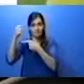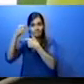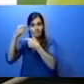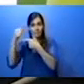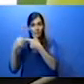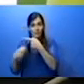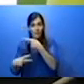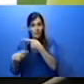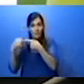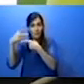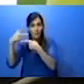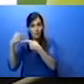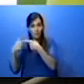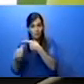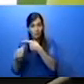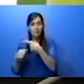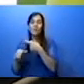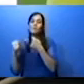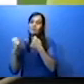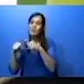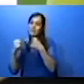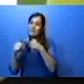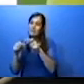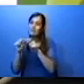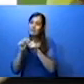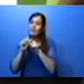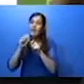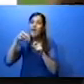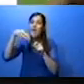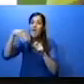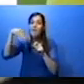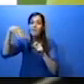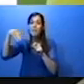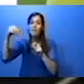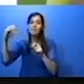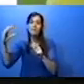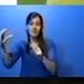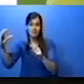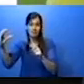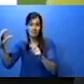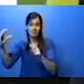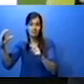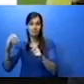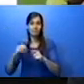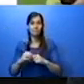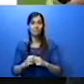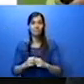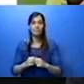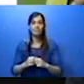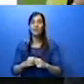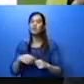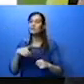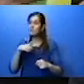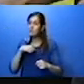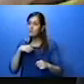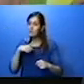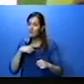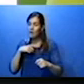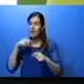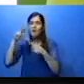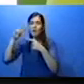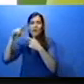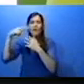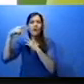MM. Vocês aprenderam com frações equivalentes, certo? Envolve o conceito de frações